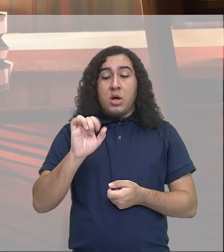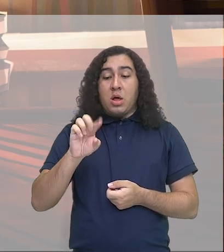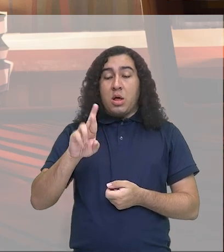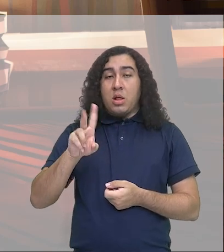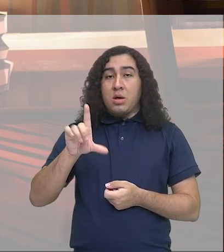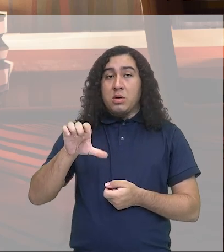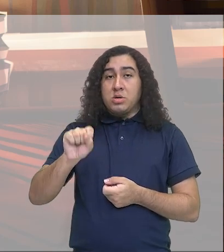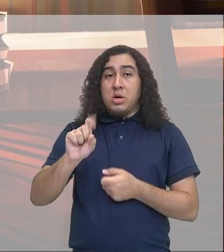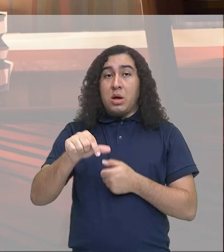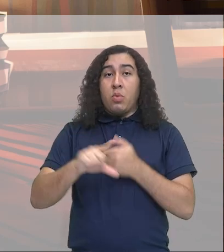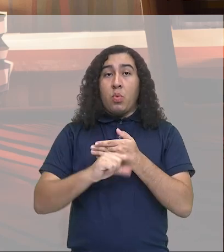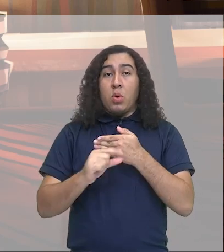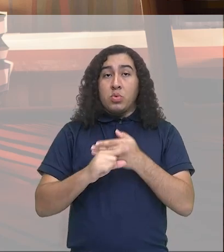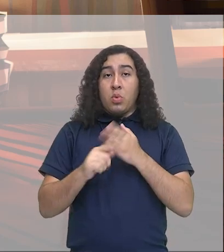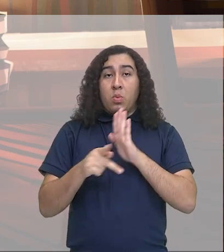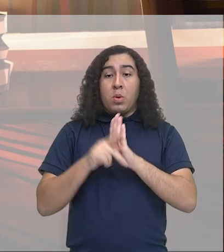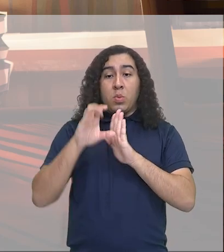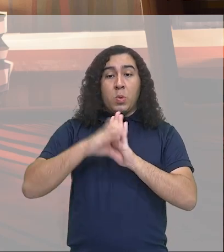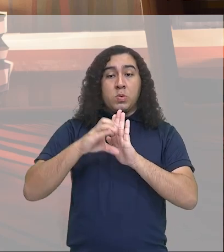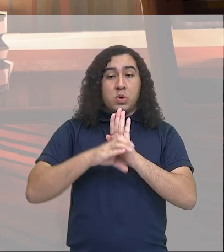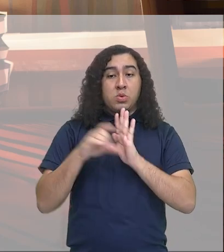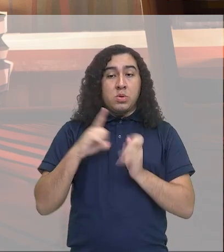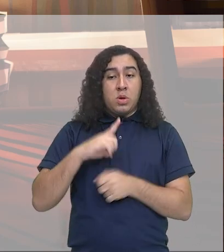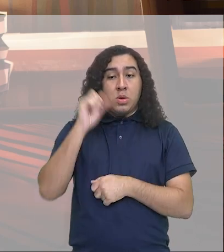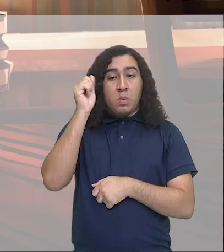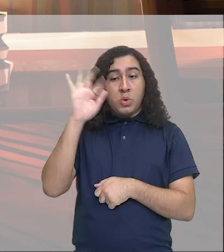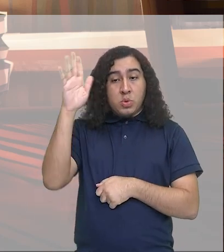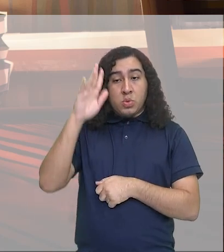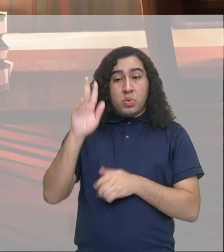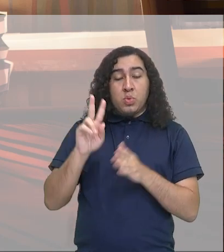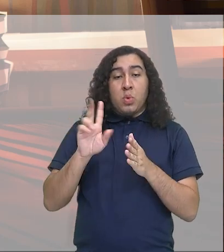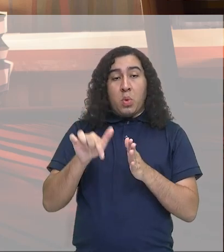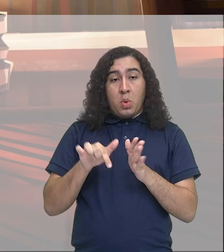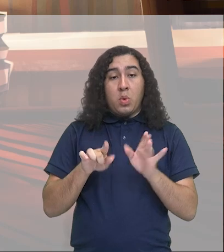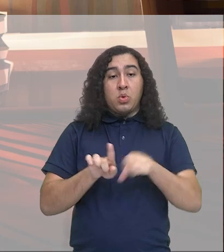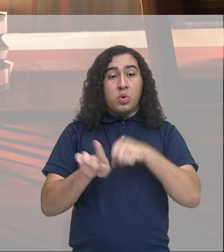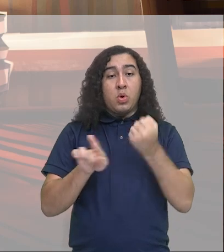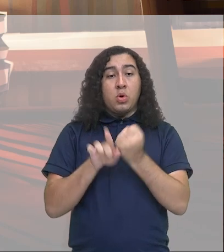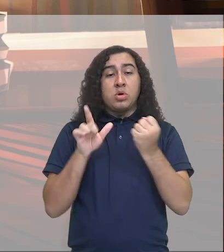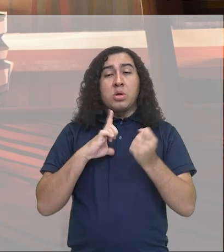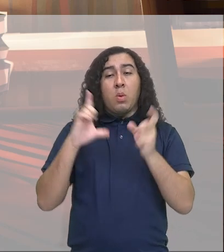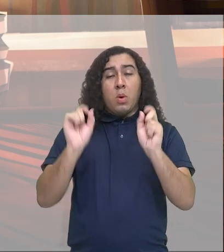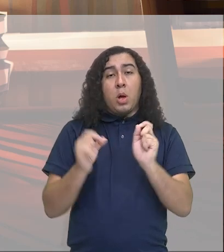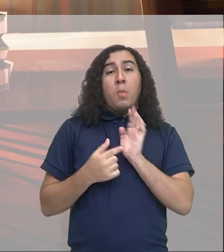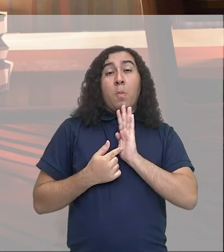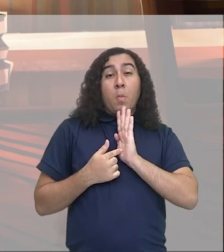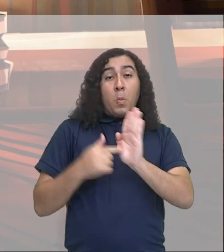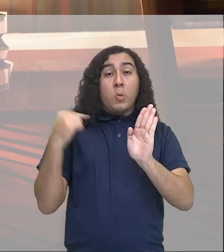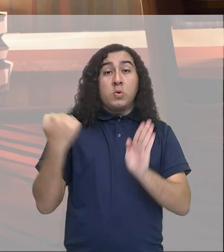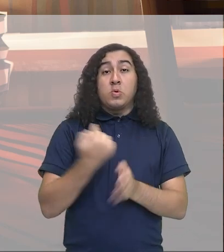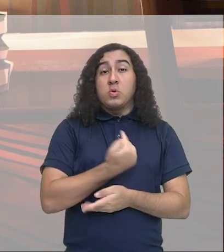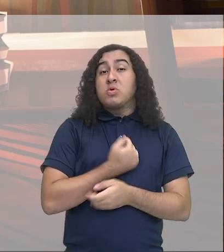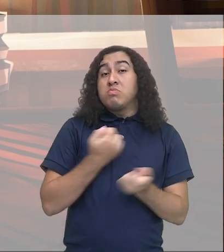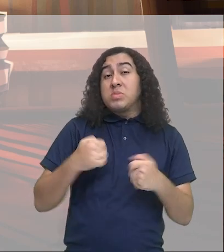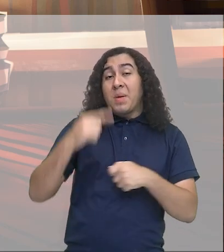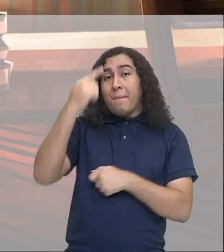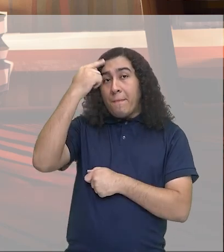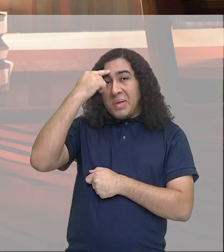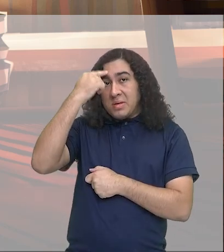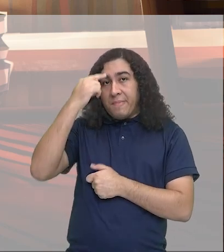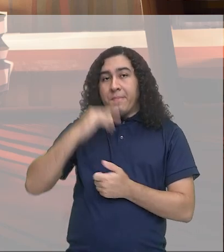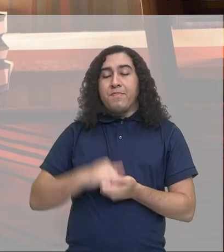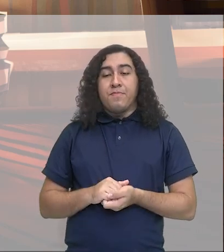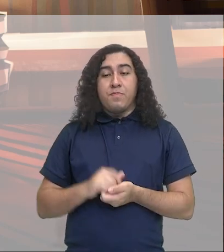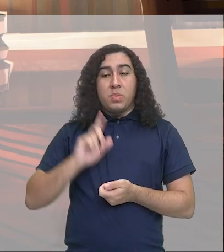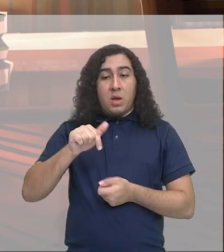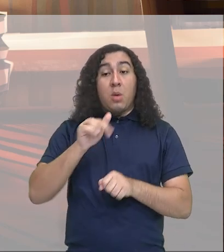que é o autor do conceito imaginação sociológica, nos convida a fazer. É um